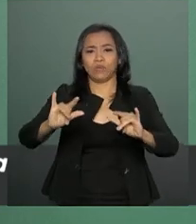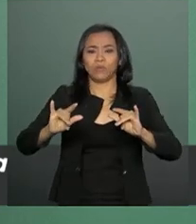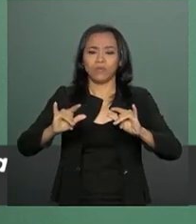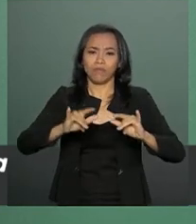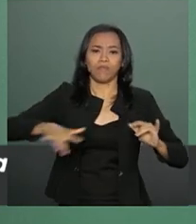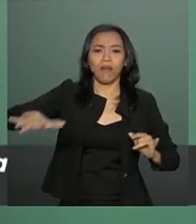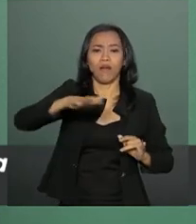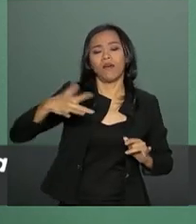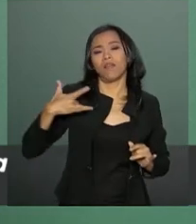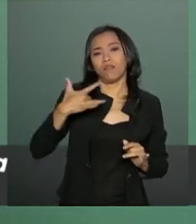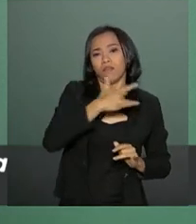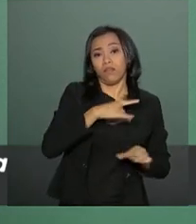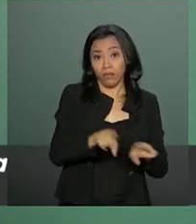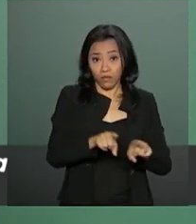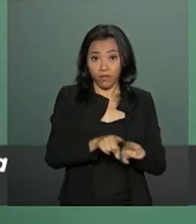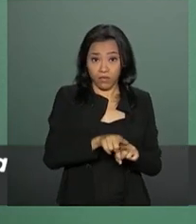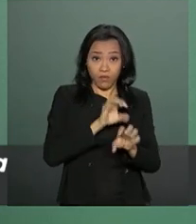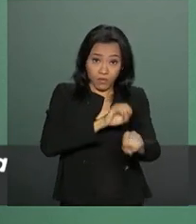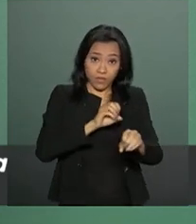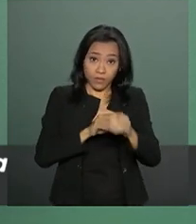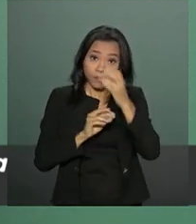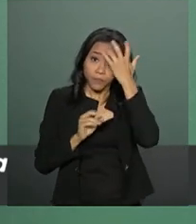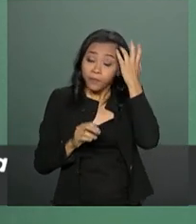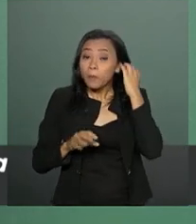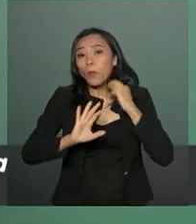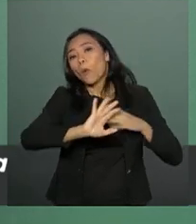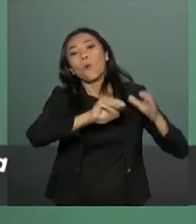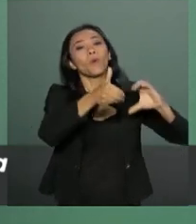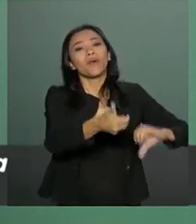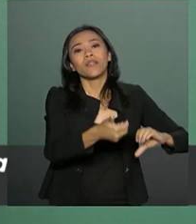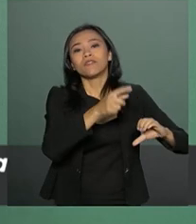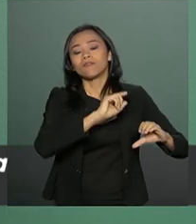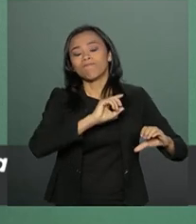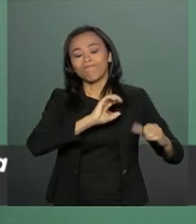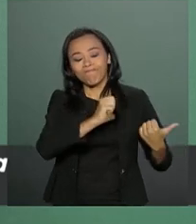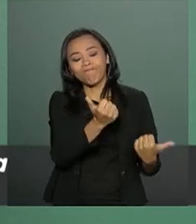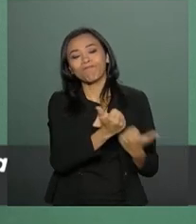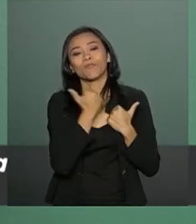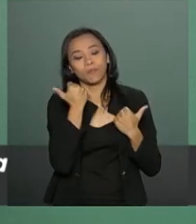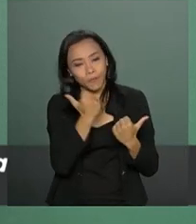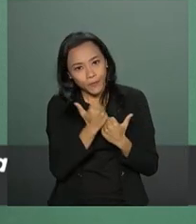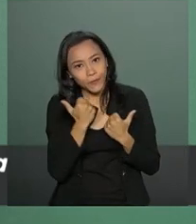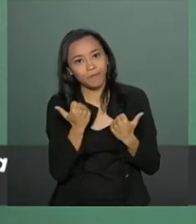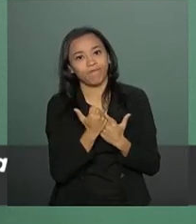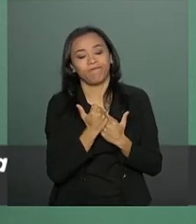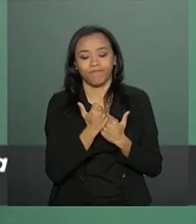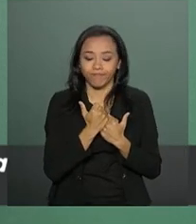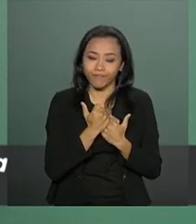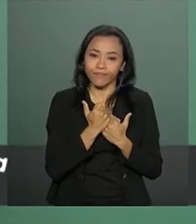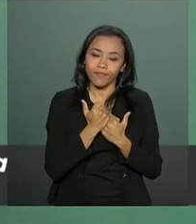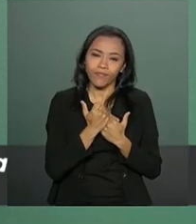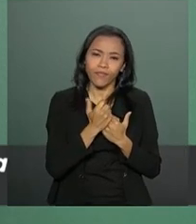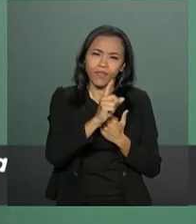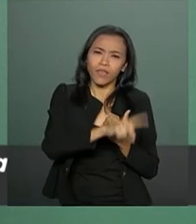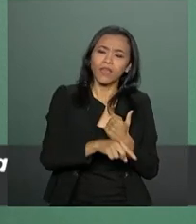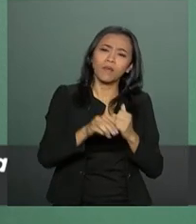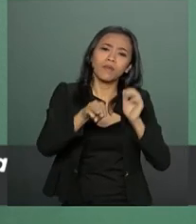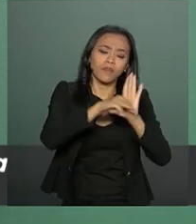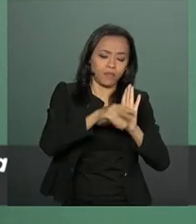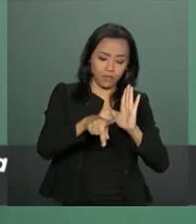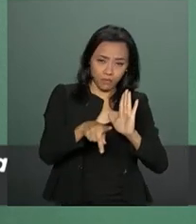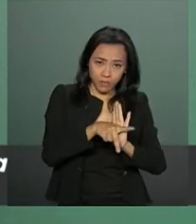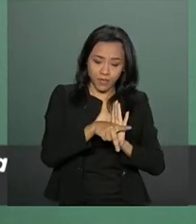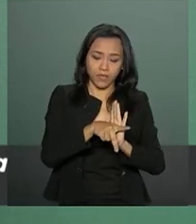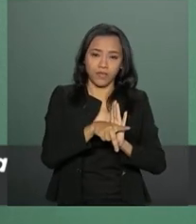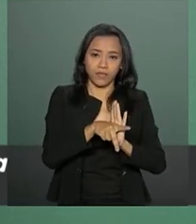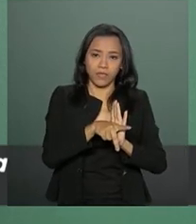saúde e o congresso nos deu um apoio extraordinário tratava-se de uma emenda constitucional a